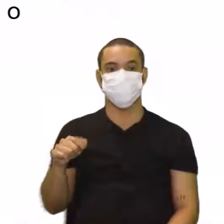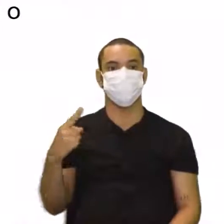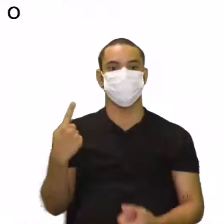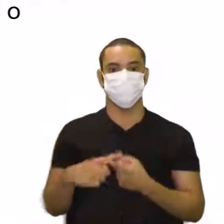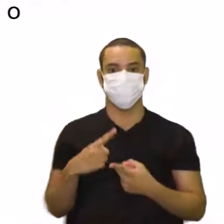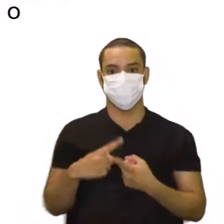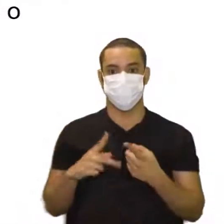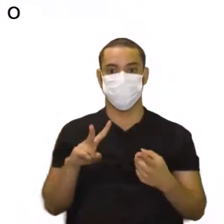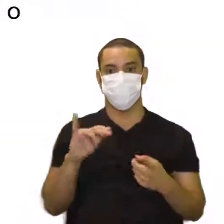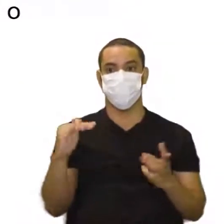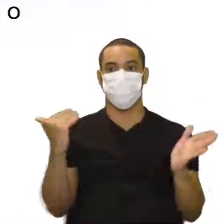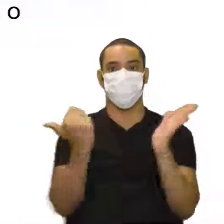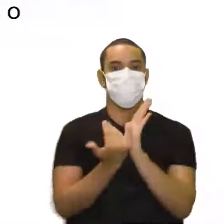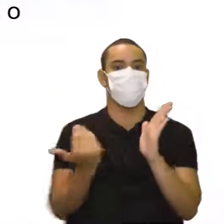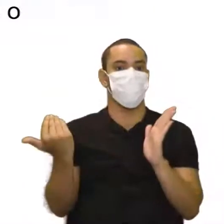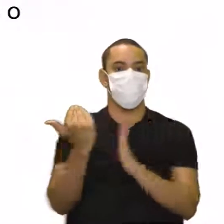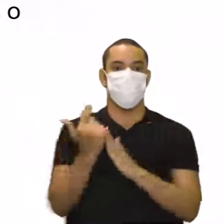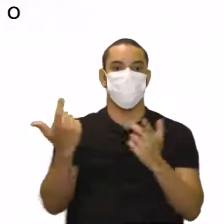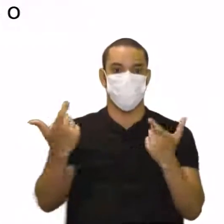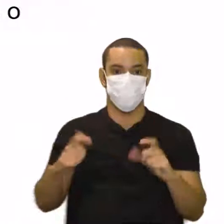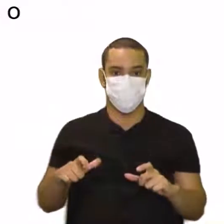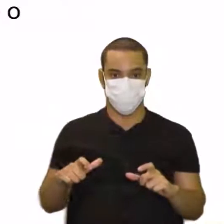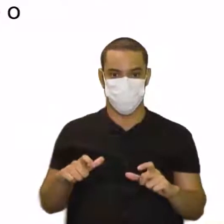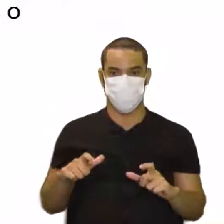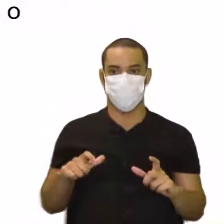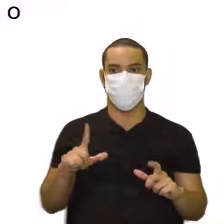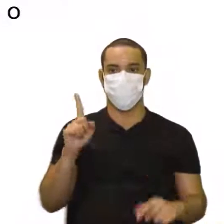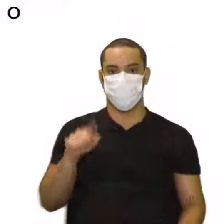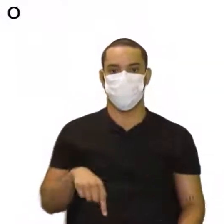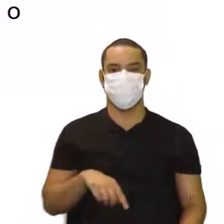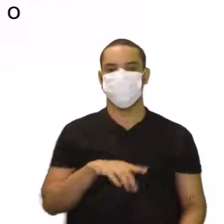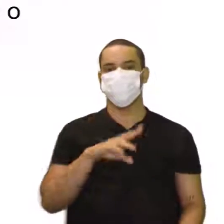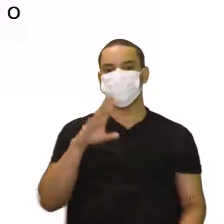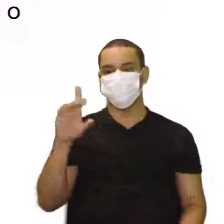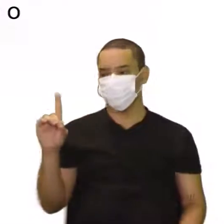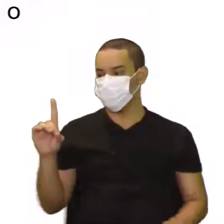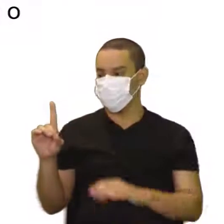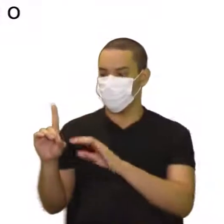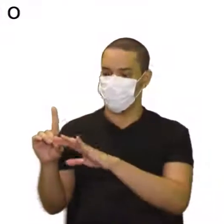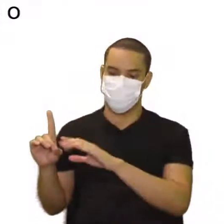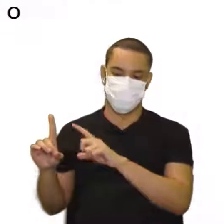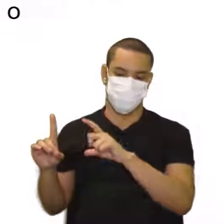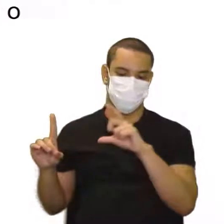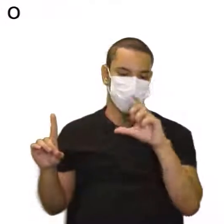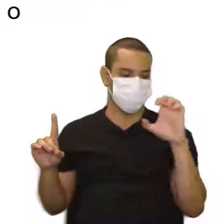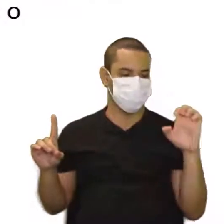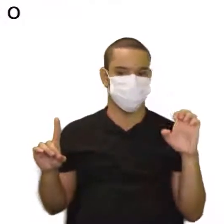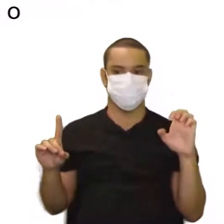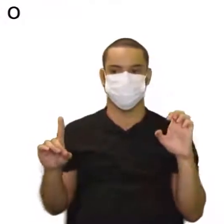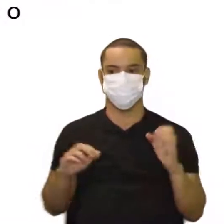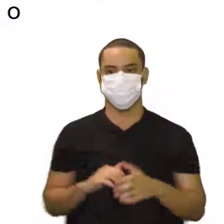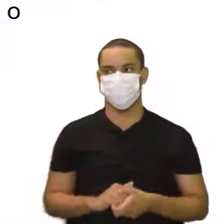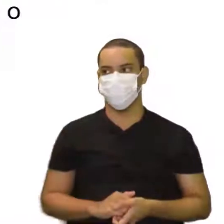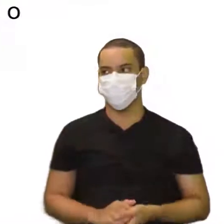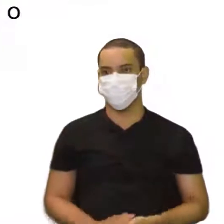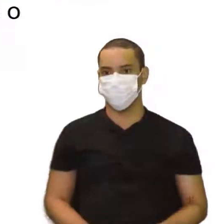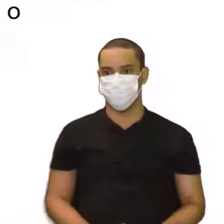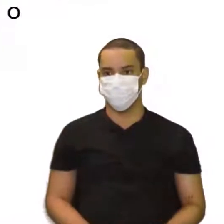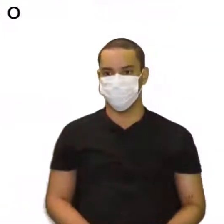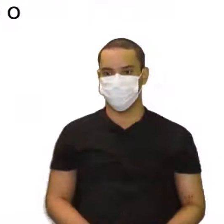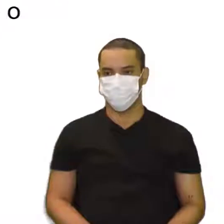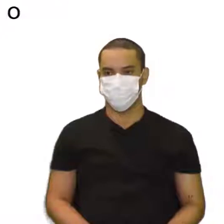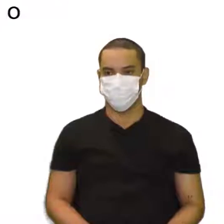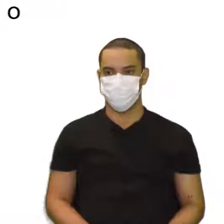aqui, ó, vai aumentar para onde? Para a esquerda, porque aqui tu está movendo o ímãzinho ali perto, tá? Assim, o que